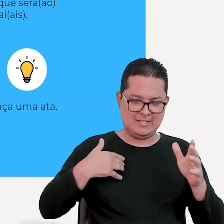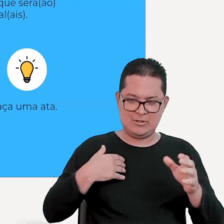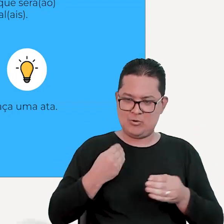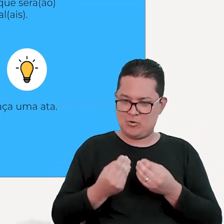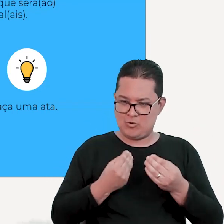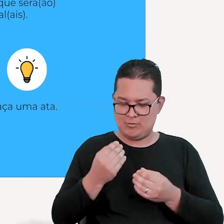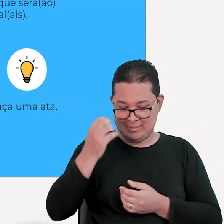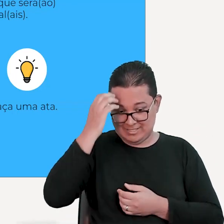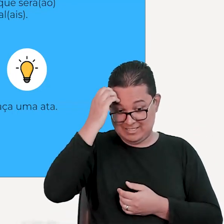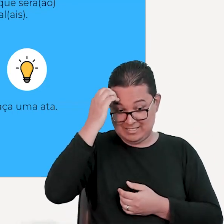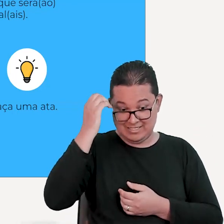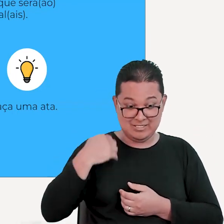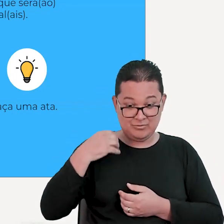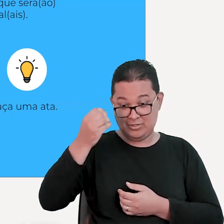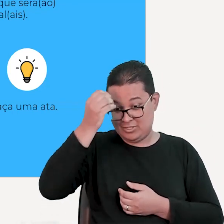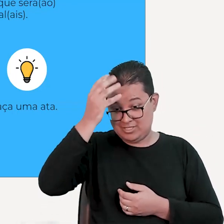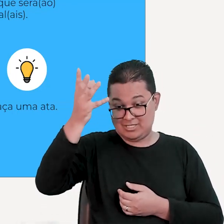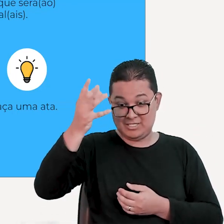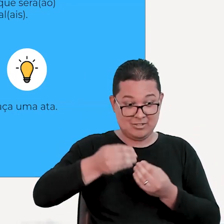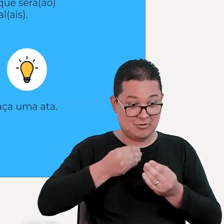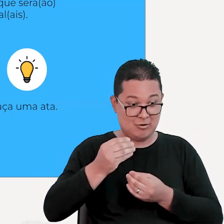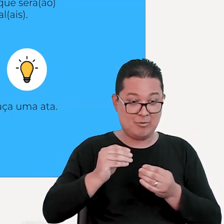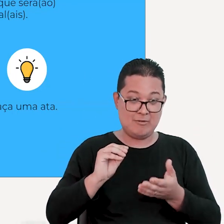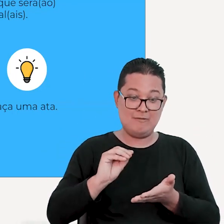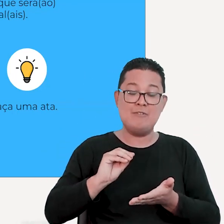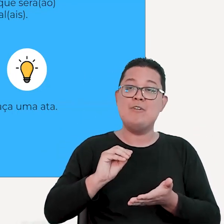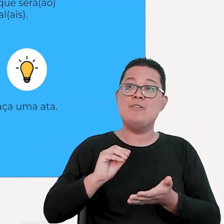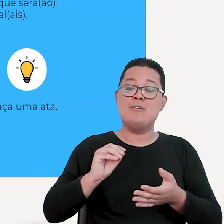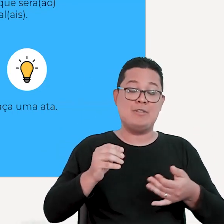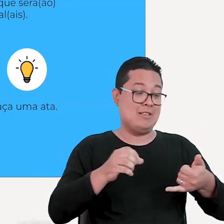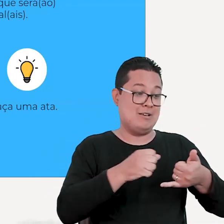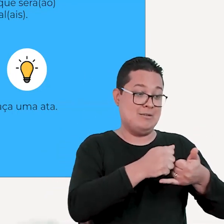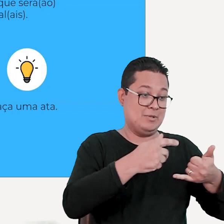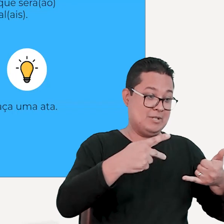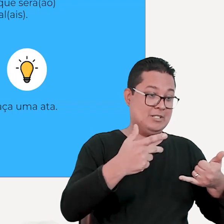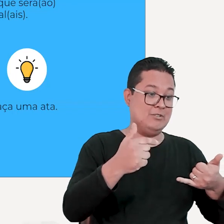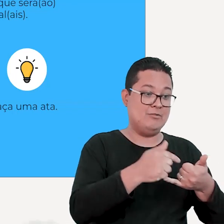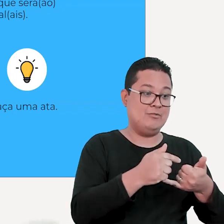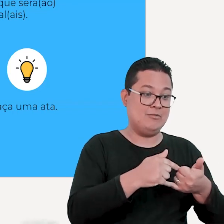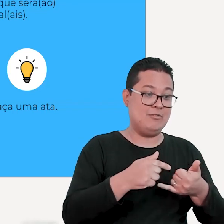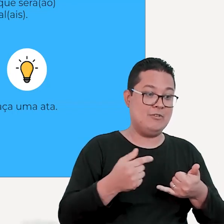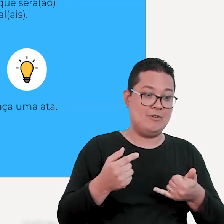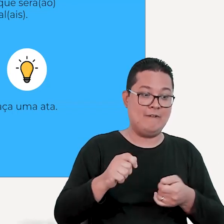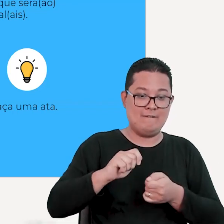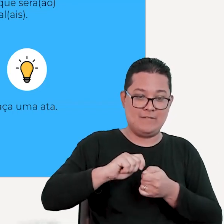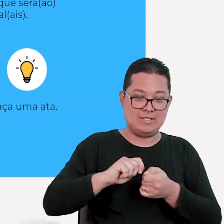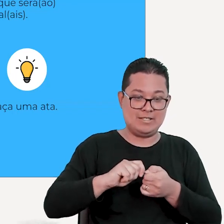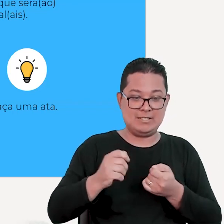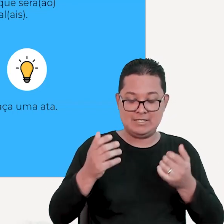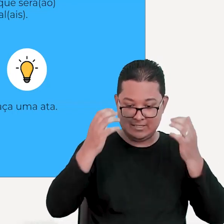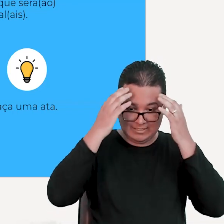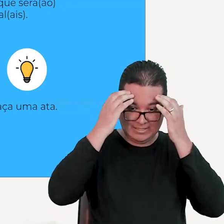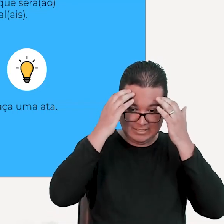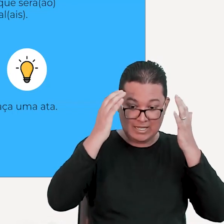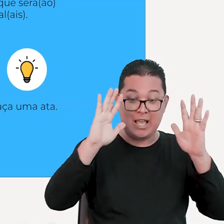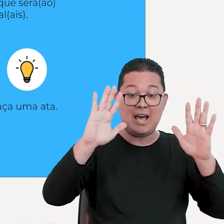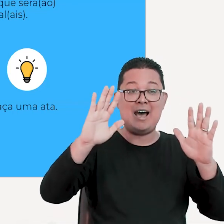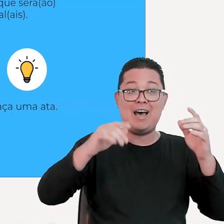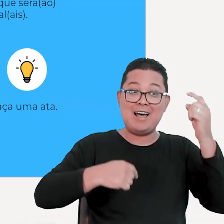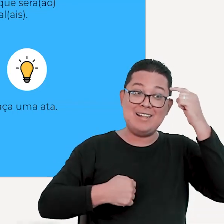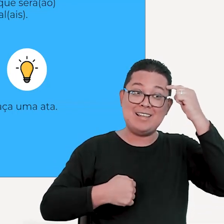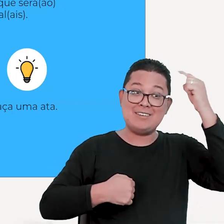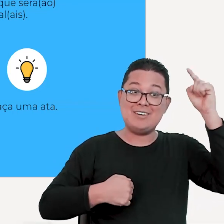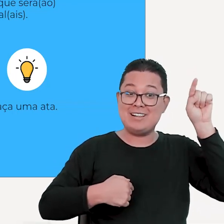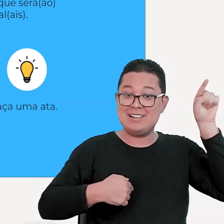como que funciona a aplicação do CDB no aplicativo. Com quem que eu posso tirar dúvida? Ah, é com o João do time de negócio. Até